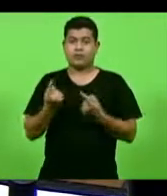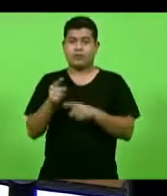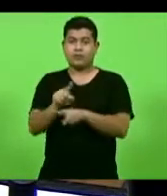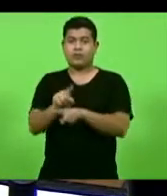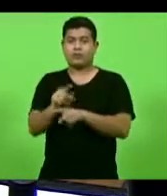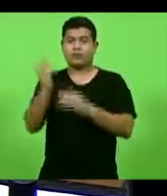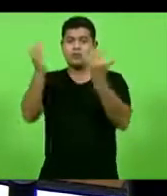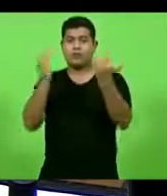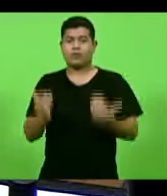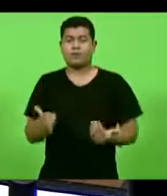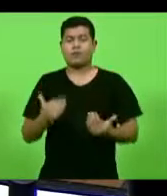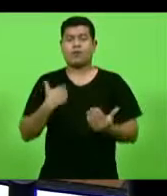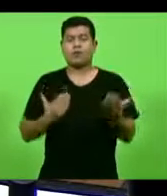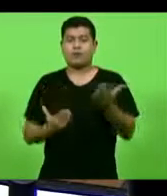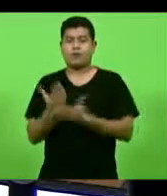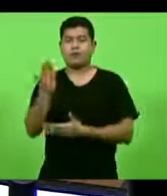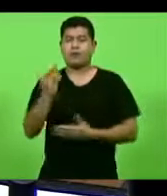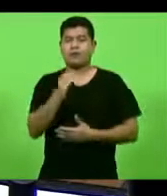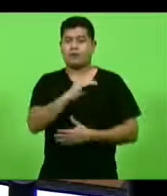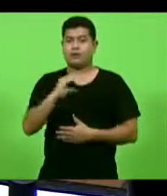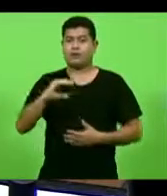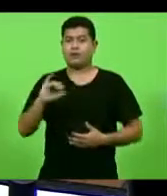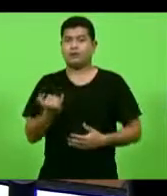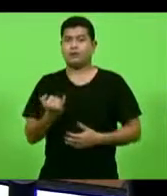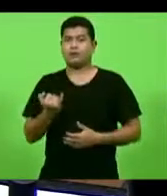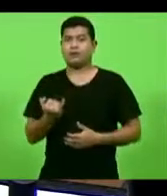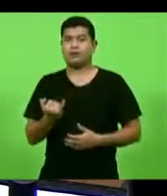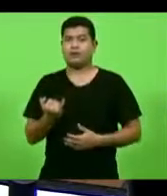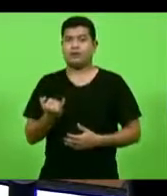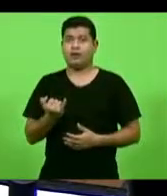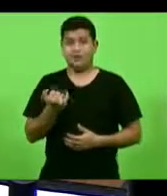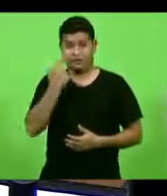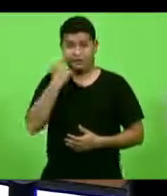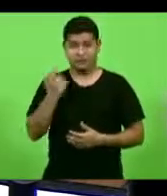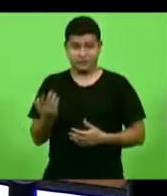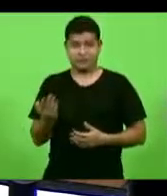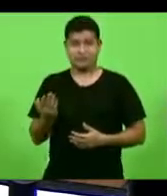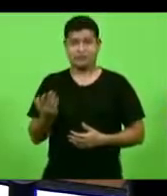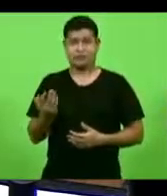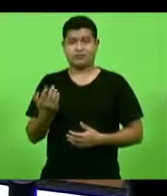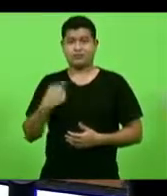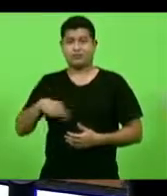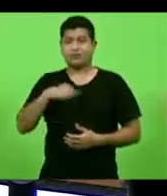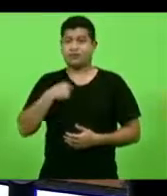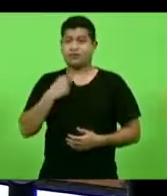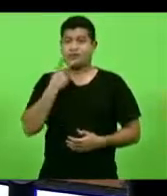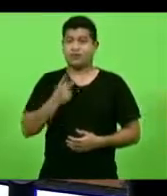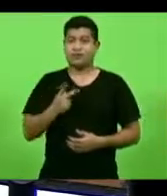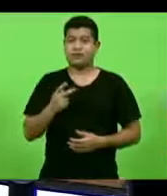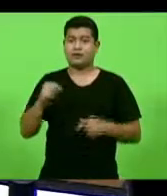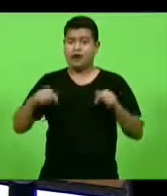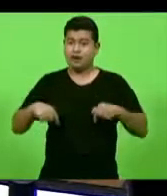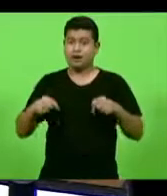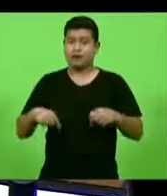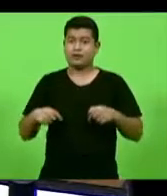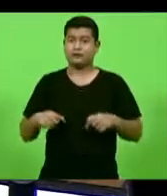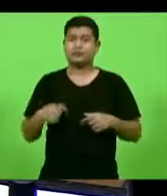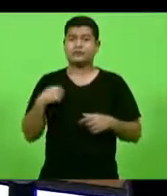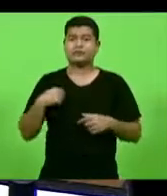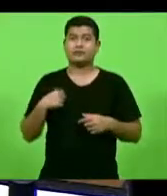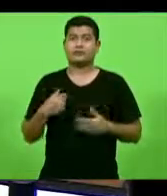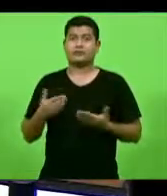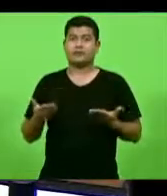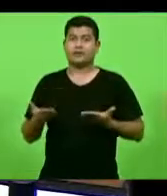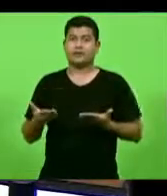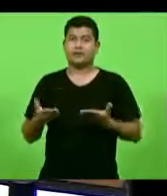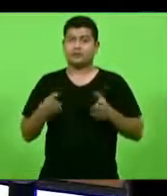que foi aprovado na CCJ. Então, veja bem, nós estamos falando aqui da formalidade,